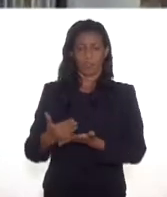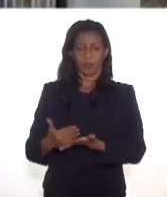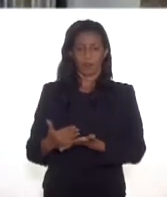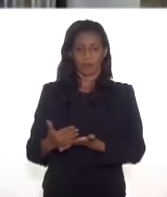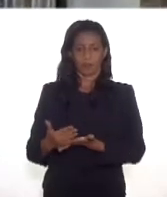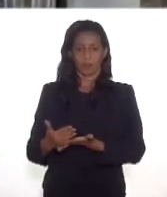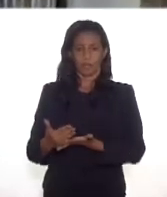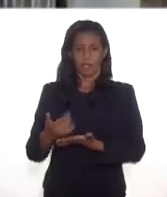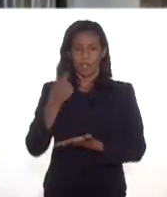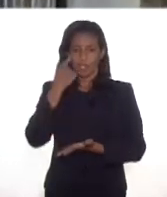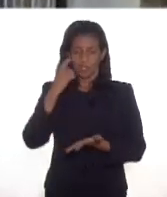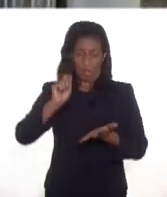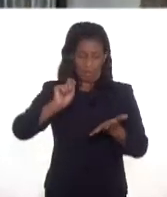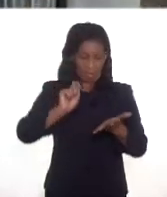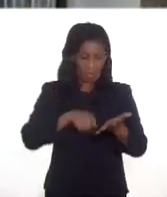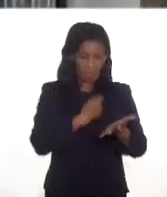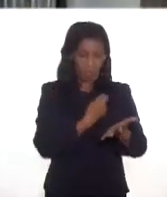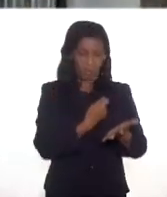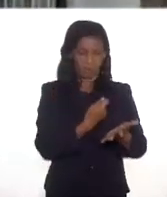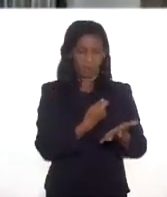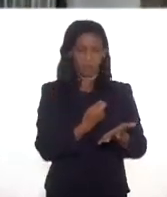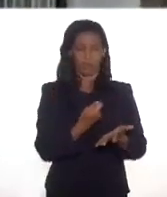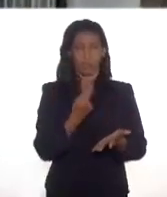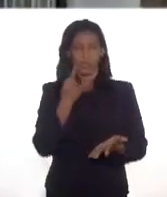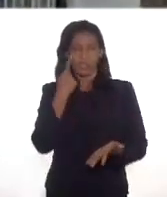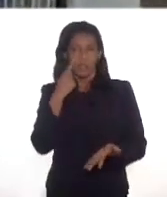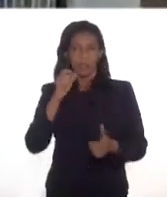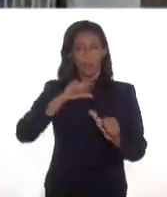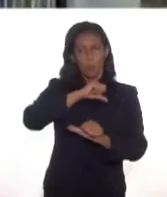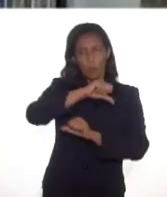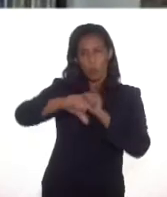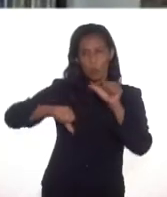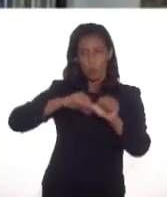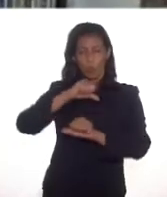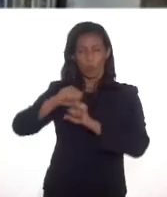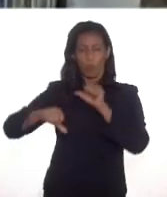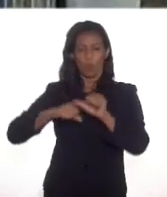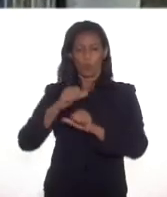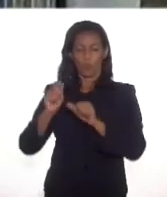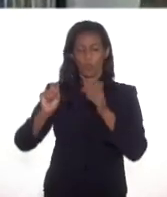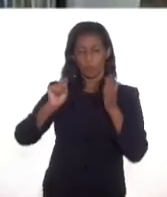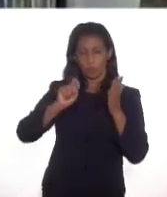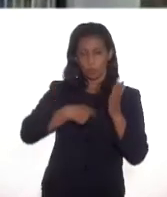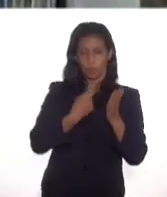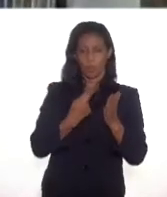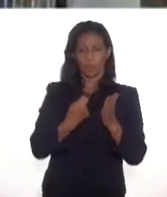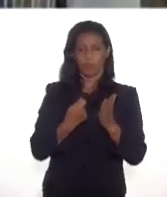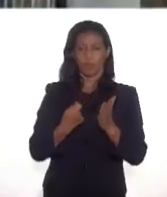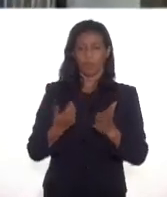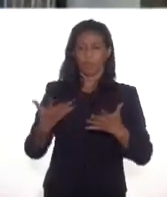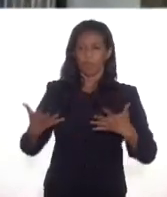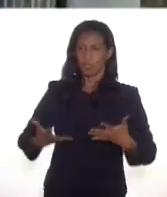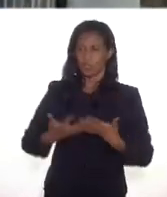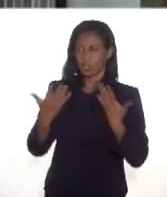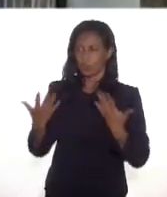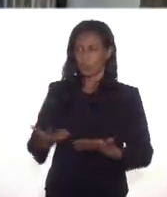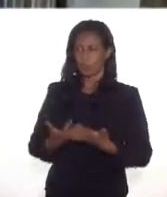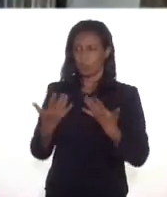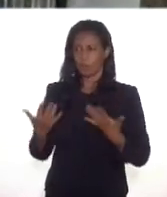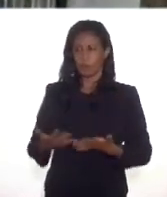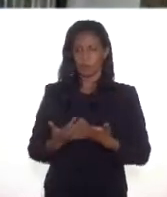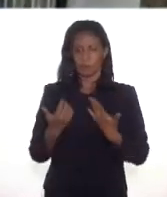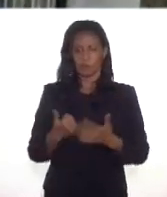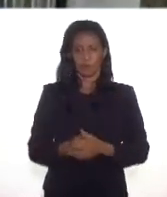a rubrica e começar a mudar essa rubrica que é destinada, por exemplo, para a